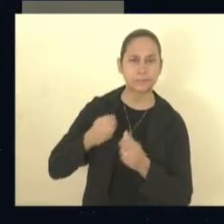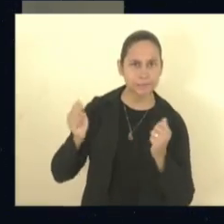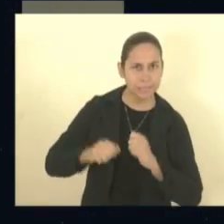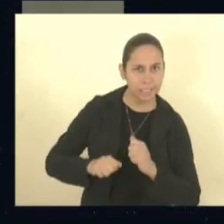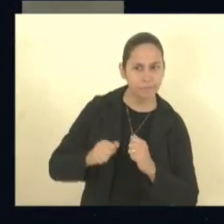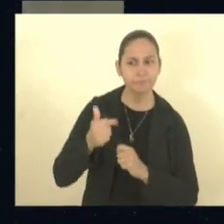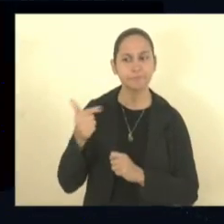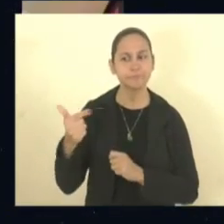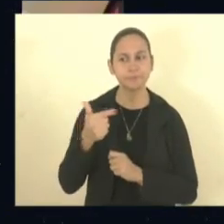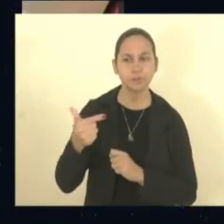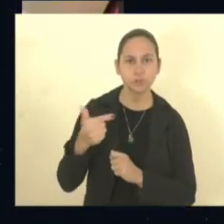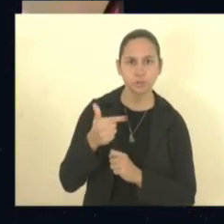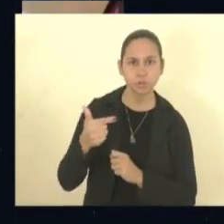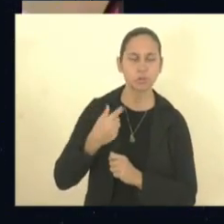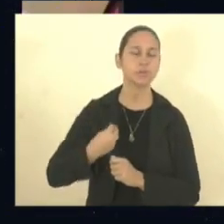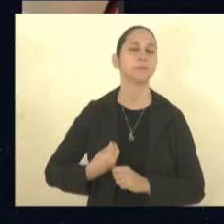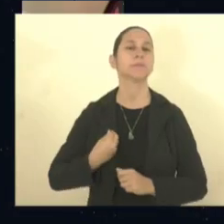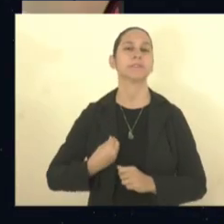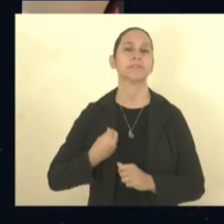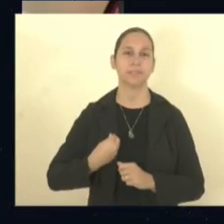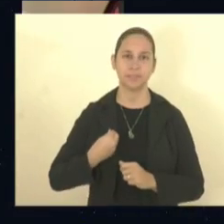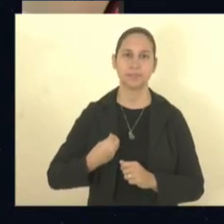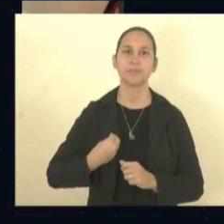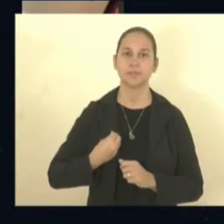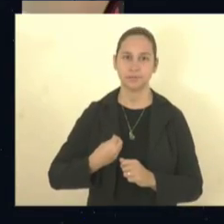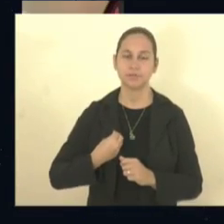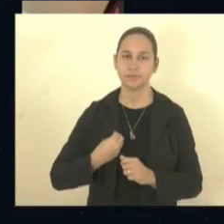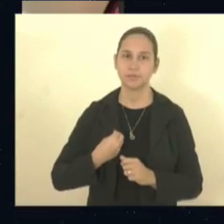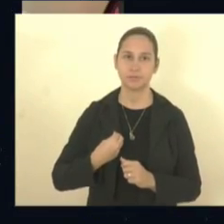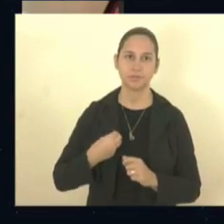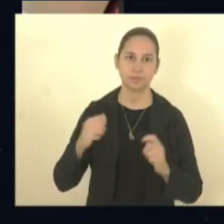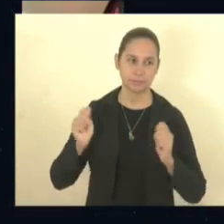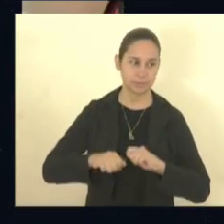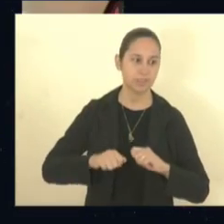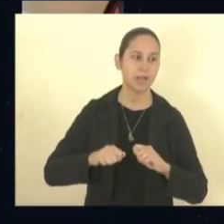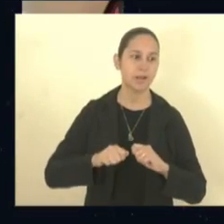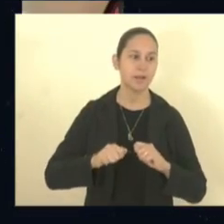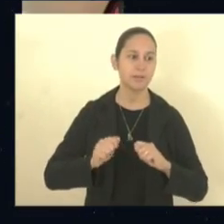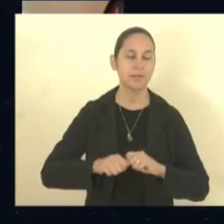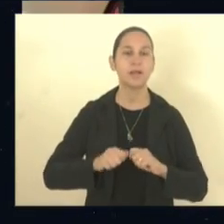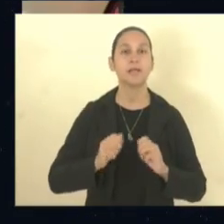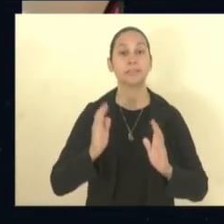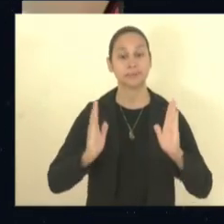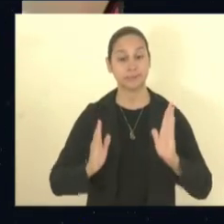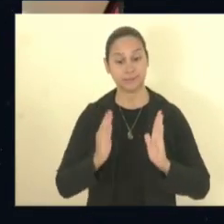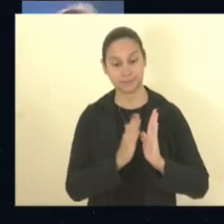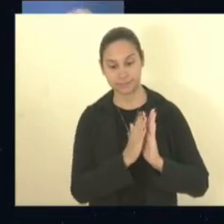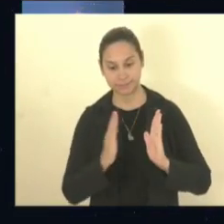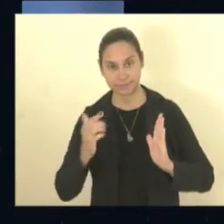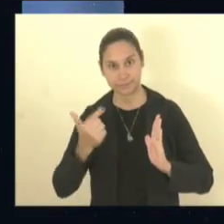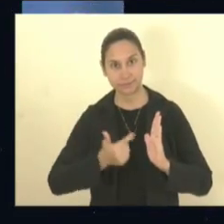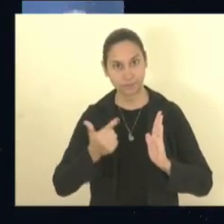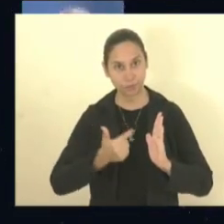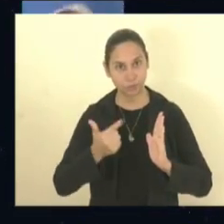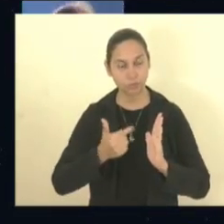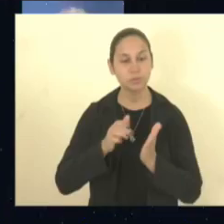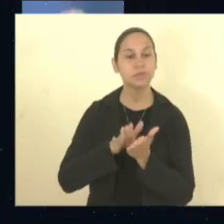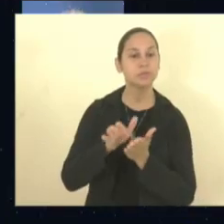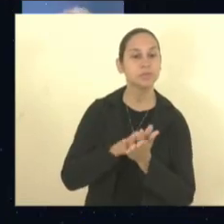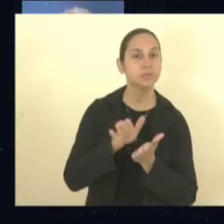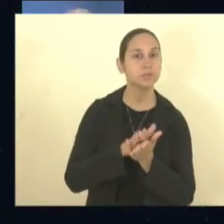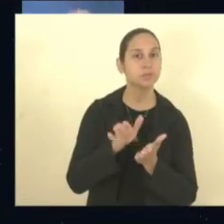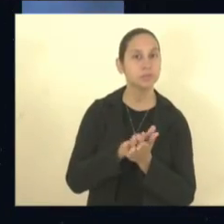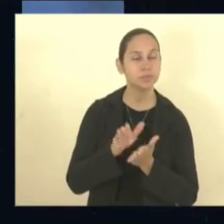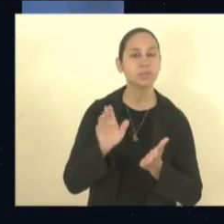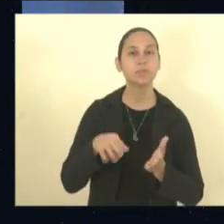22 deputados presentes. Então, voltaremos aqui à segunda fase do expediente, sujeito à deliberação. Item 6, requerimento